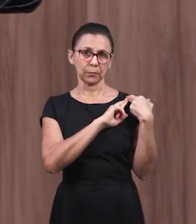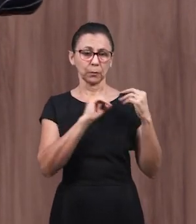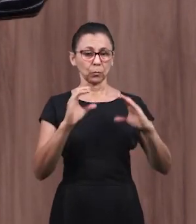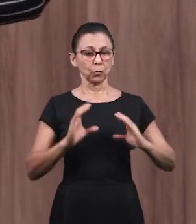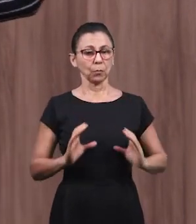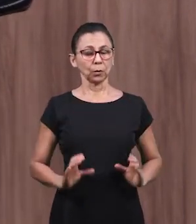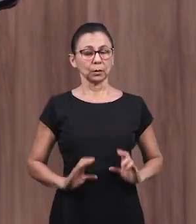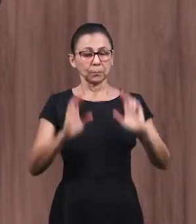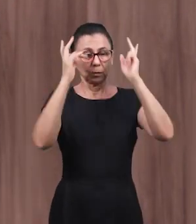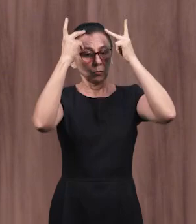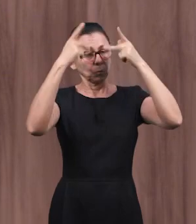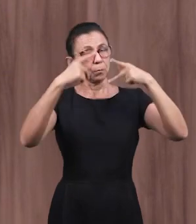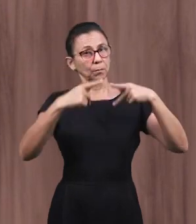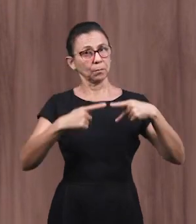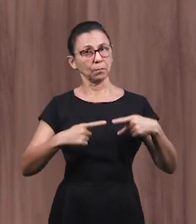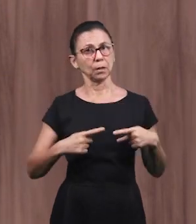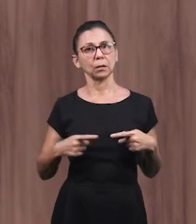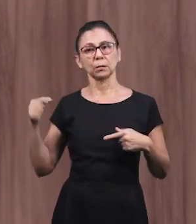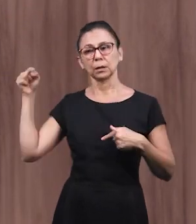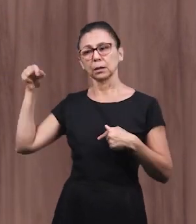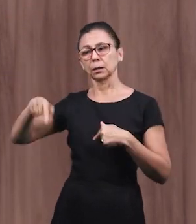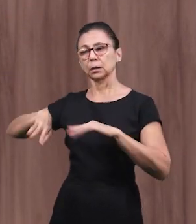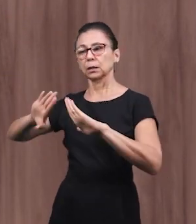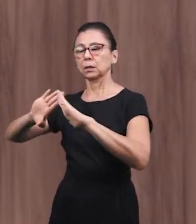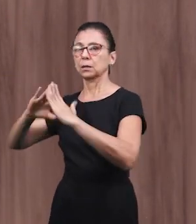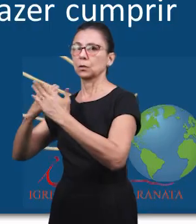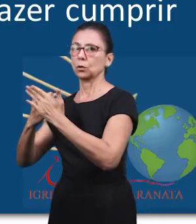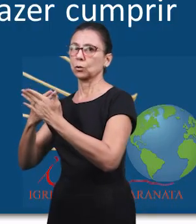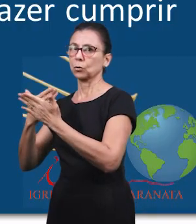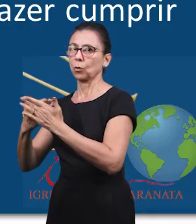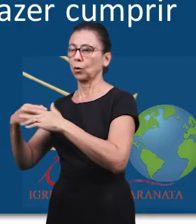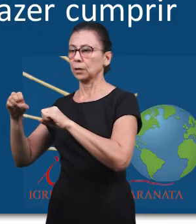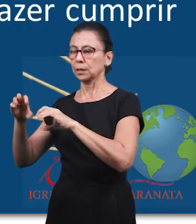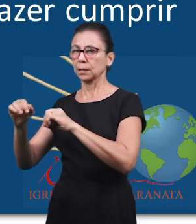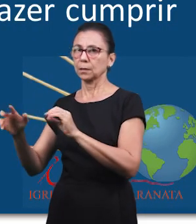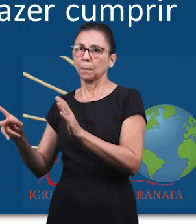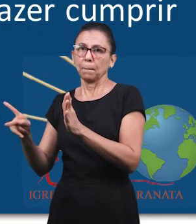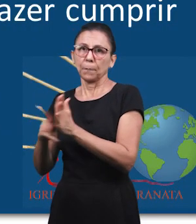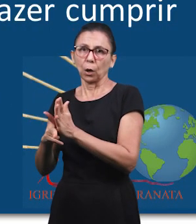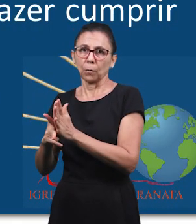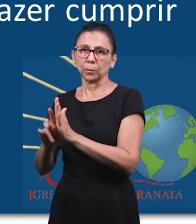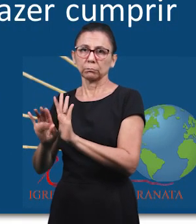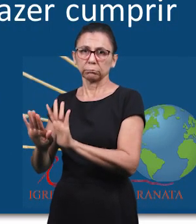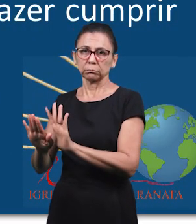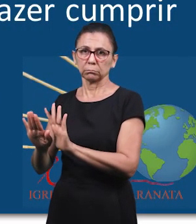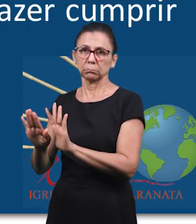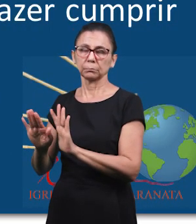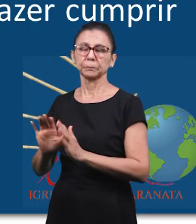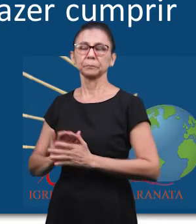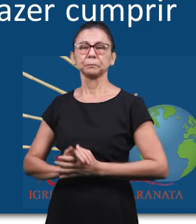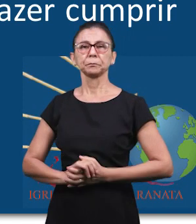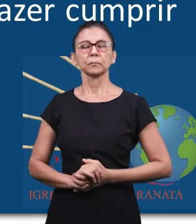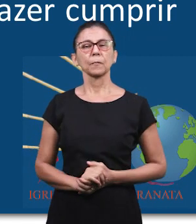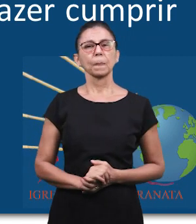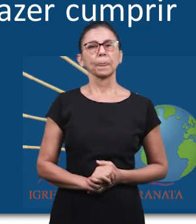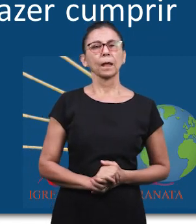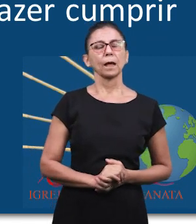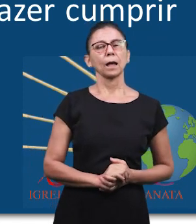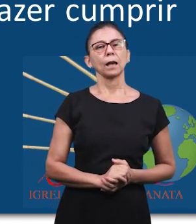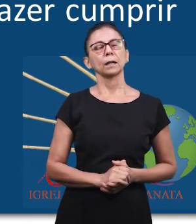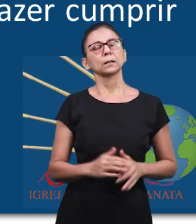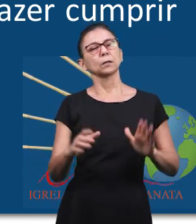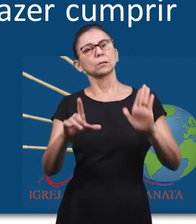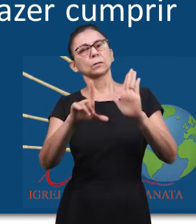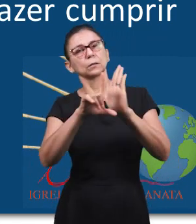formação integral, e a educação escolar como algo específico, que se dá na escola. É